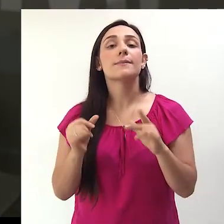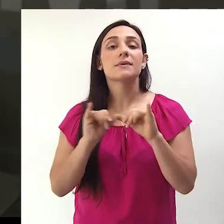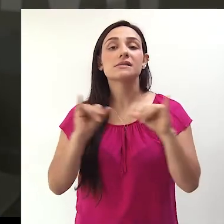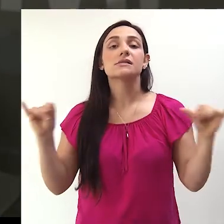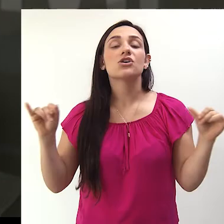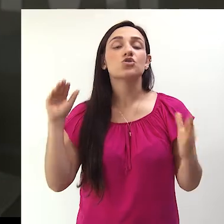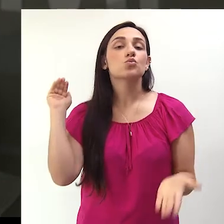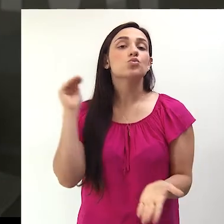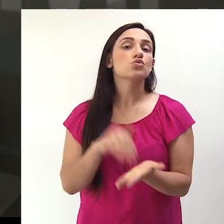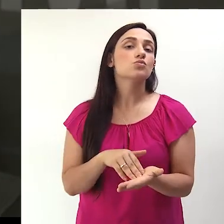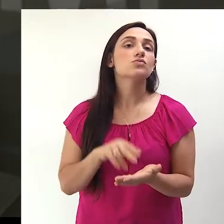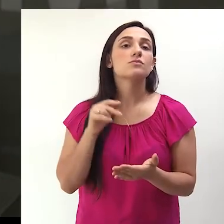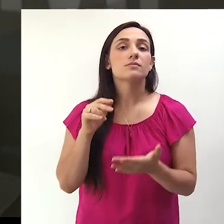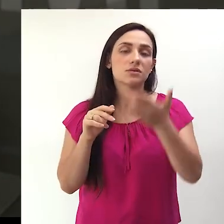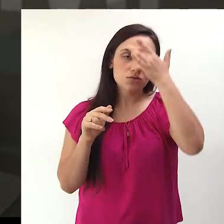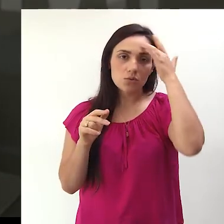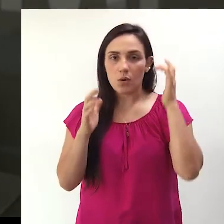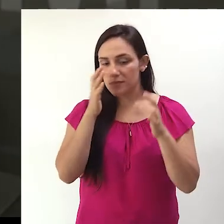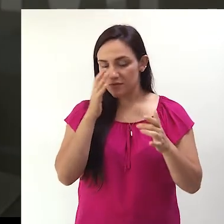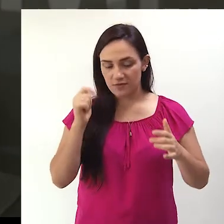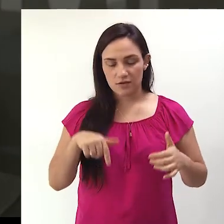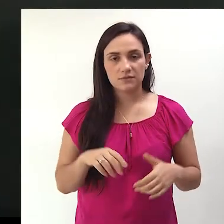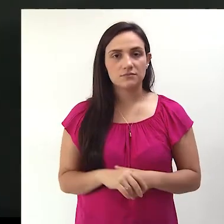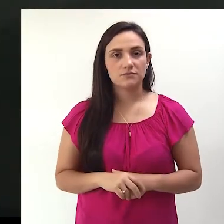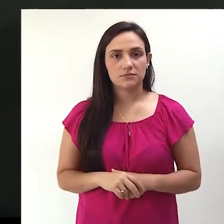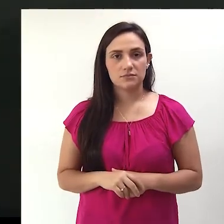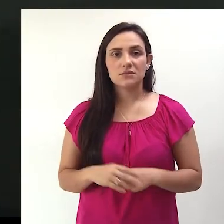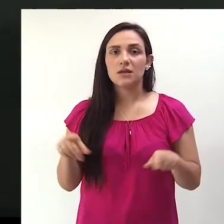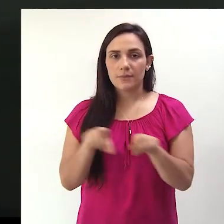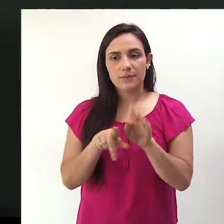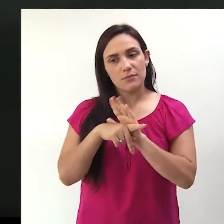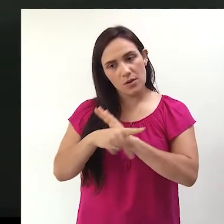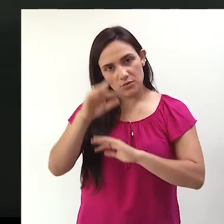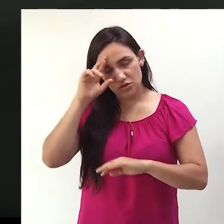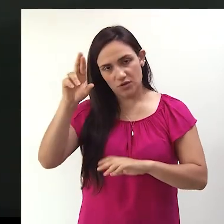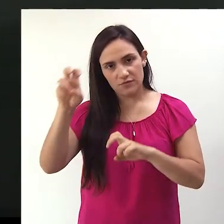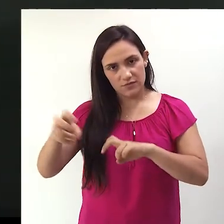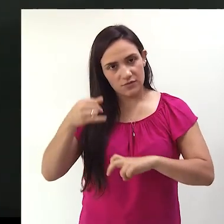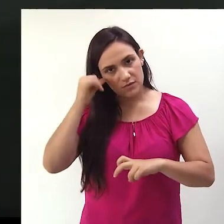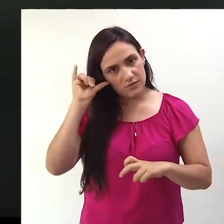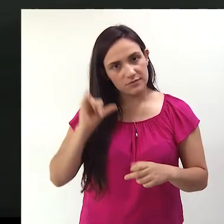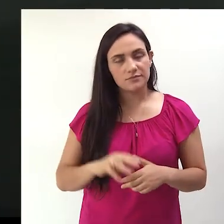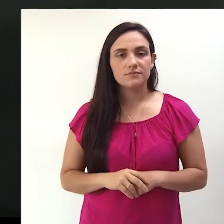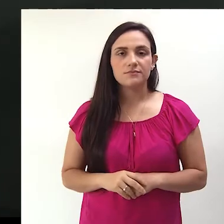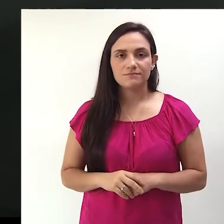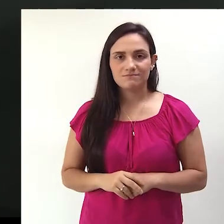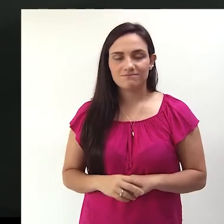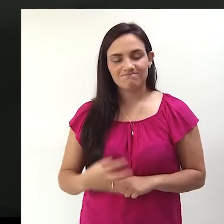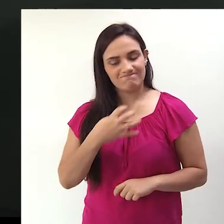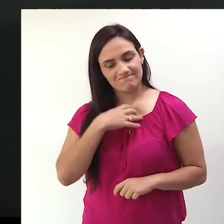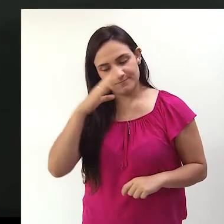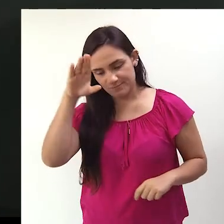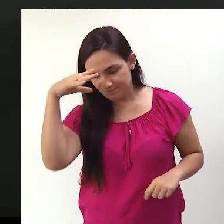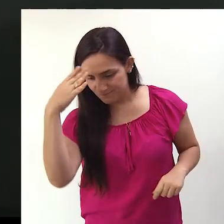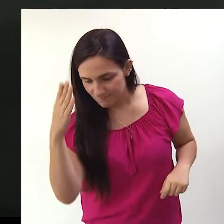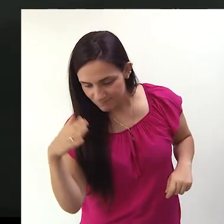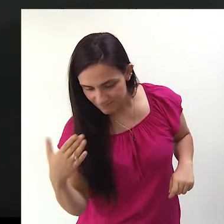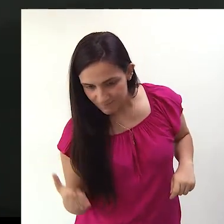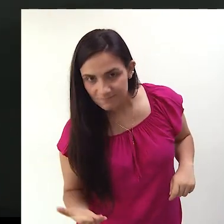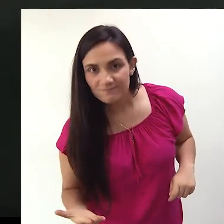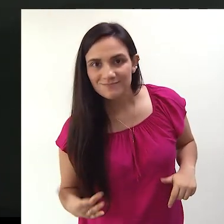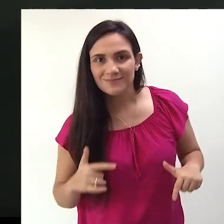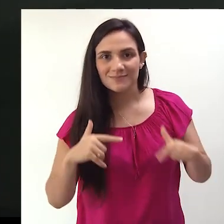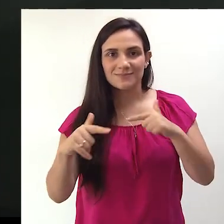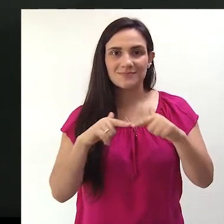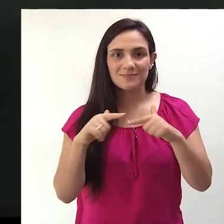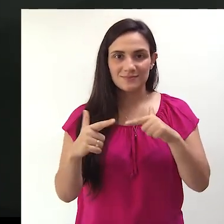assistindo a gente e para os produtores rurais. Então, primeiro dizer que é uma honra, ainda que numa situação